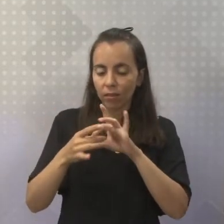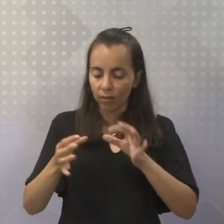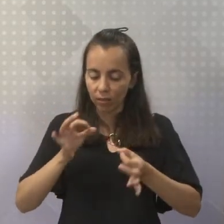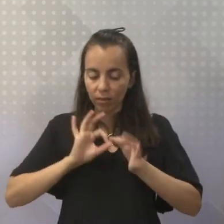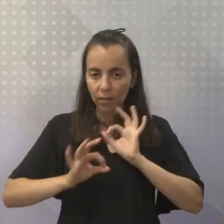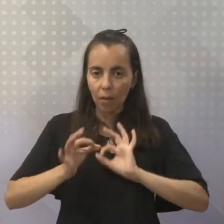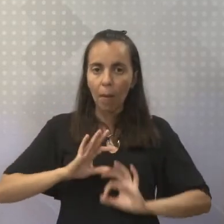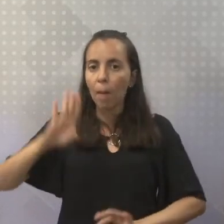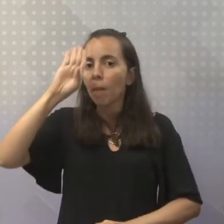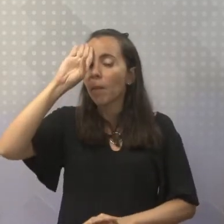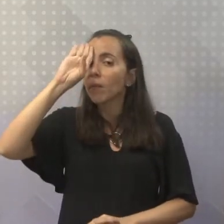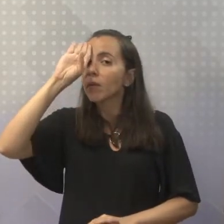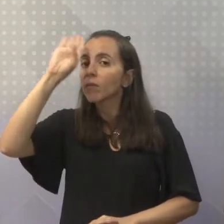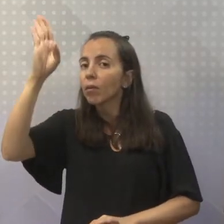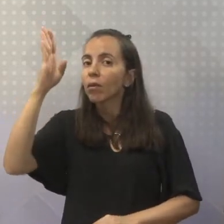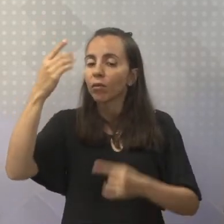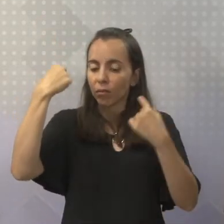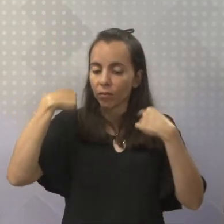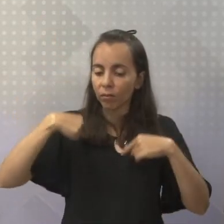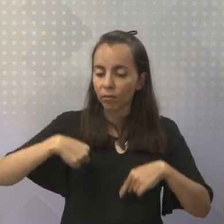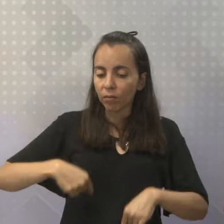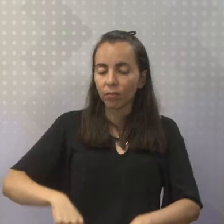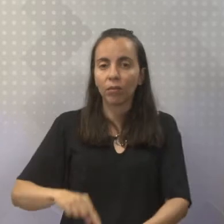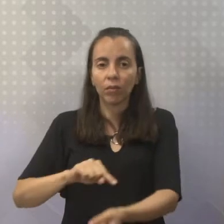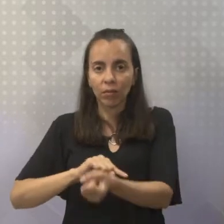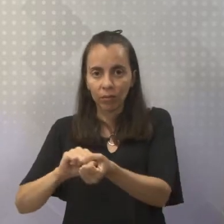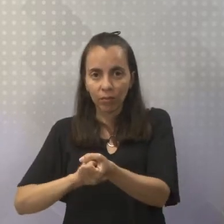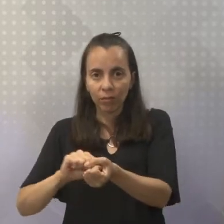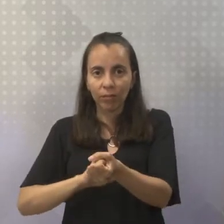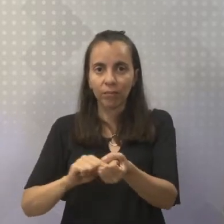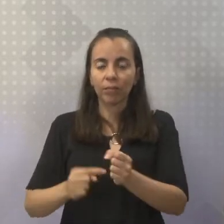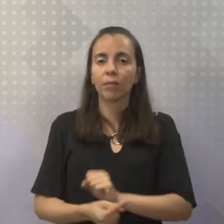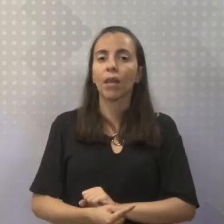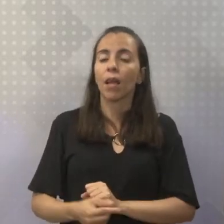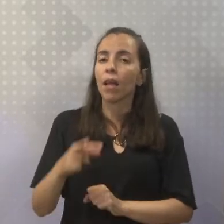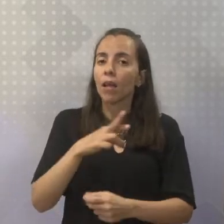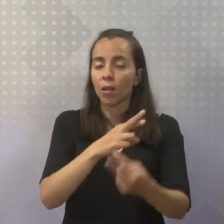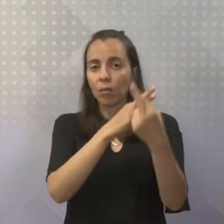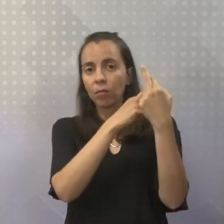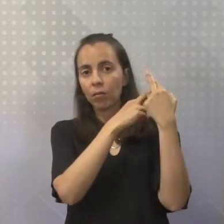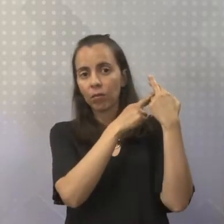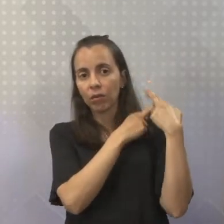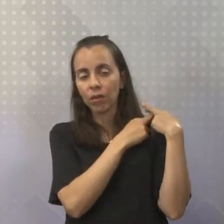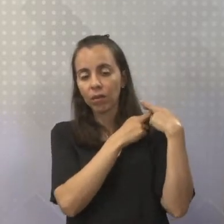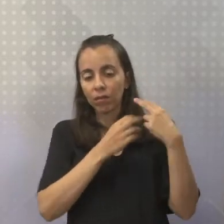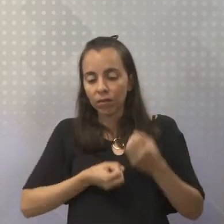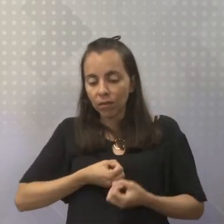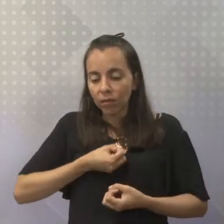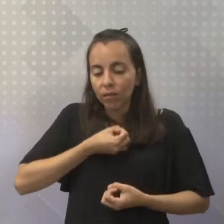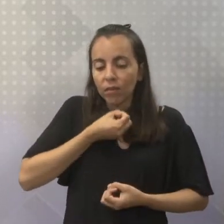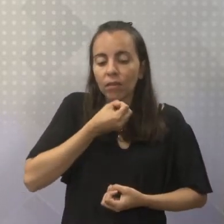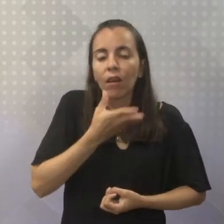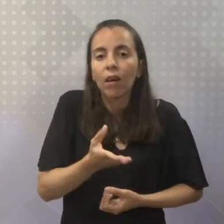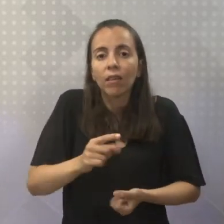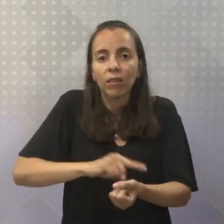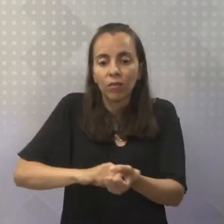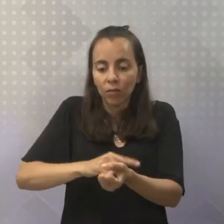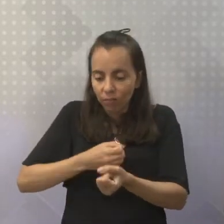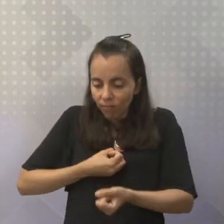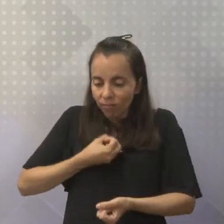os neurônios são células responsáveis pela transmissão dos impulsos nervosos. Eles